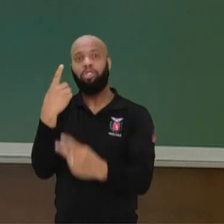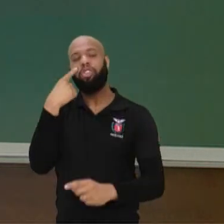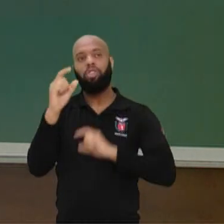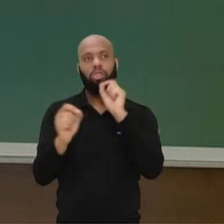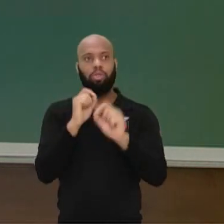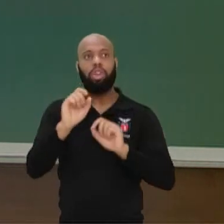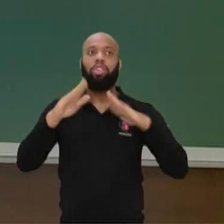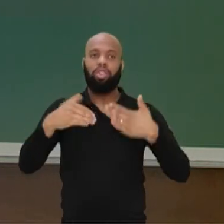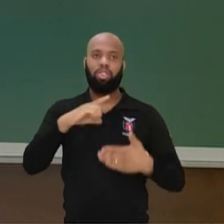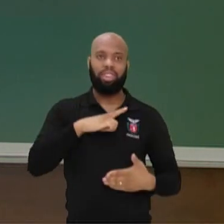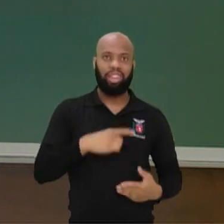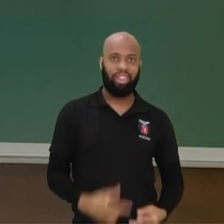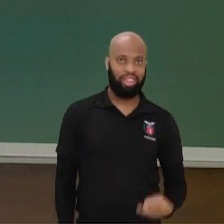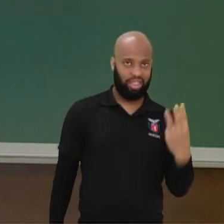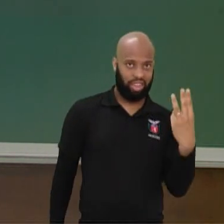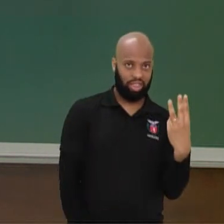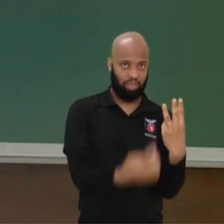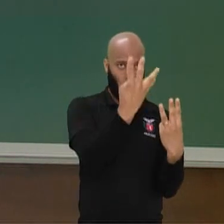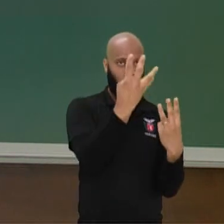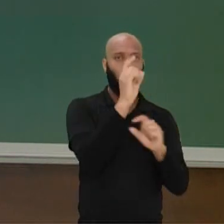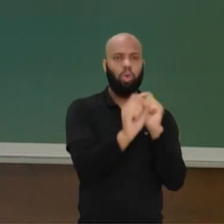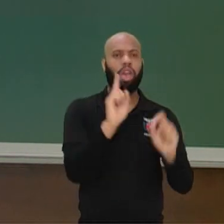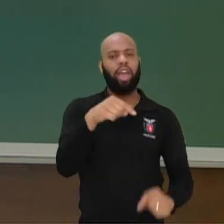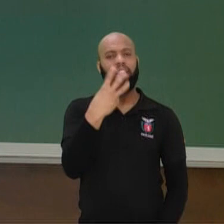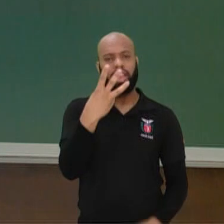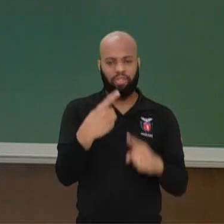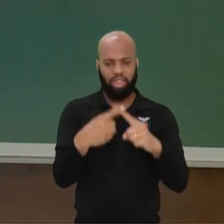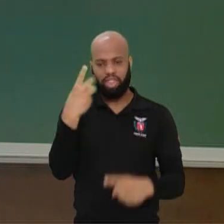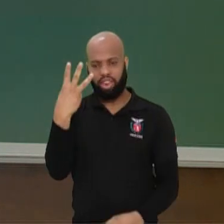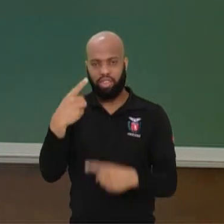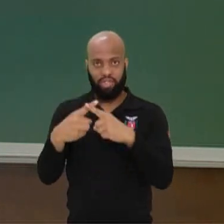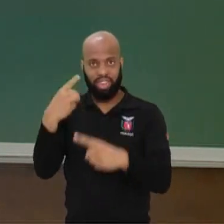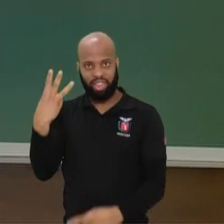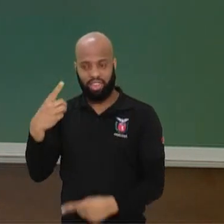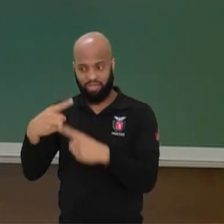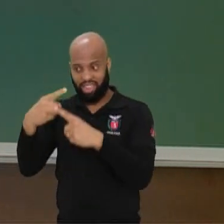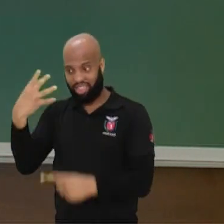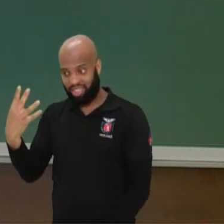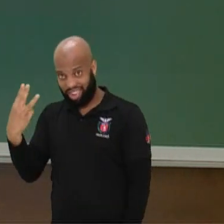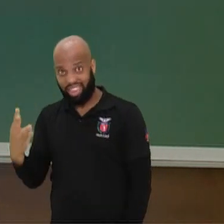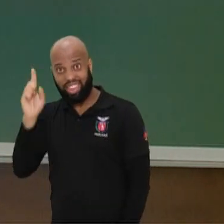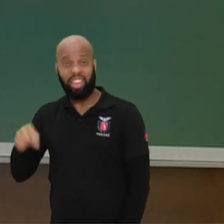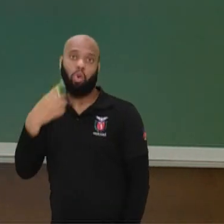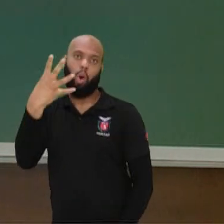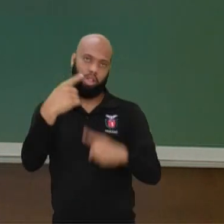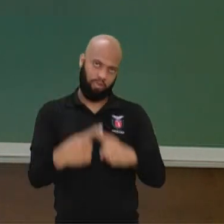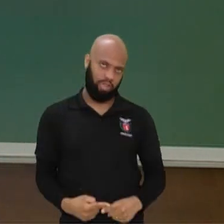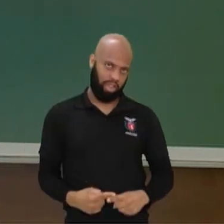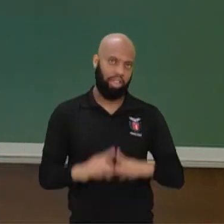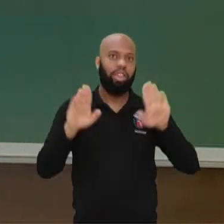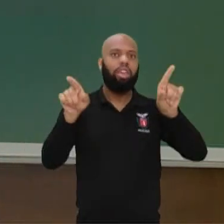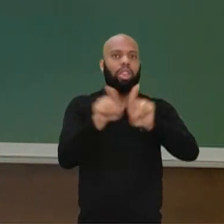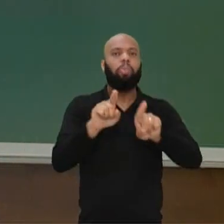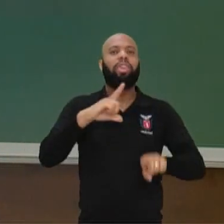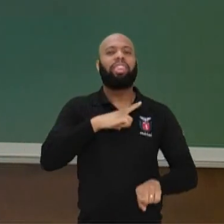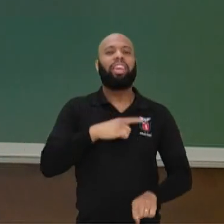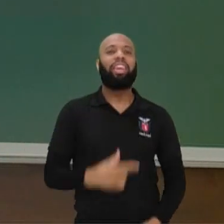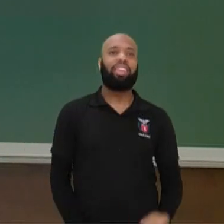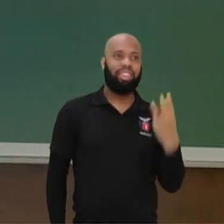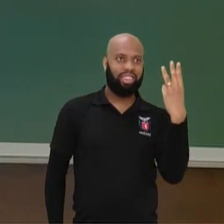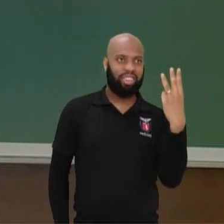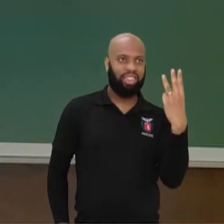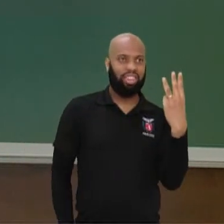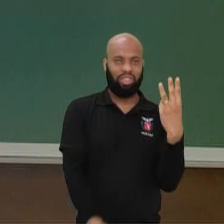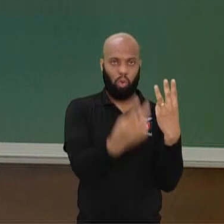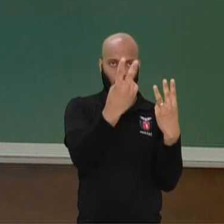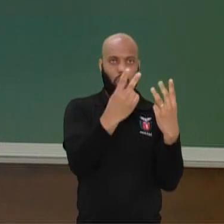4 é um produto de 3 vezes 3 vezes 3 vezes 3, 4 vezes. 3 ao quadrado é um produto de 3